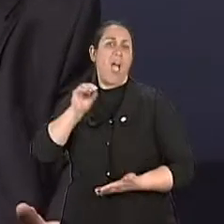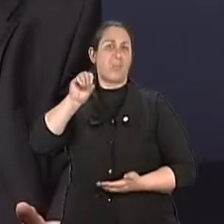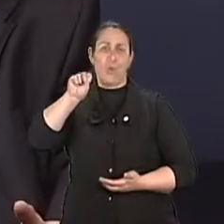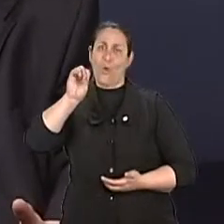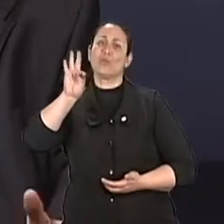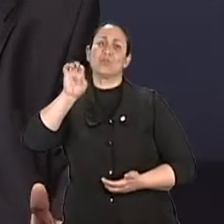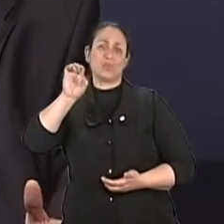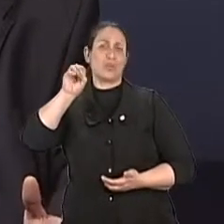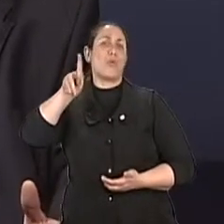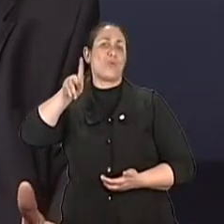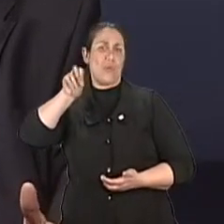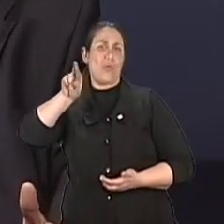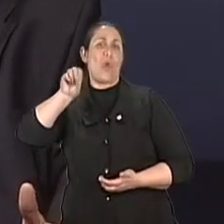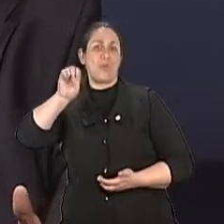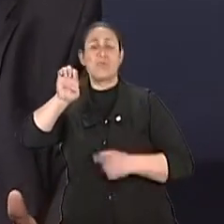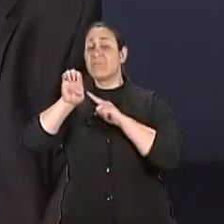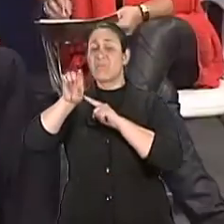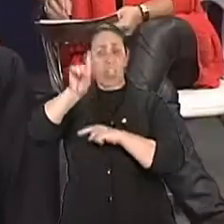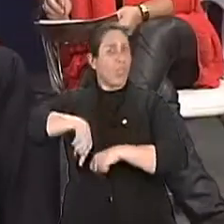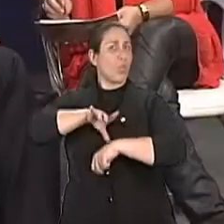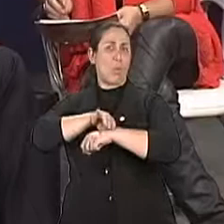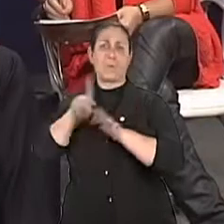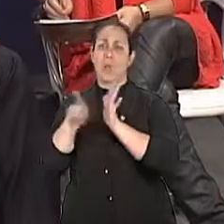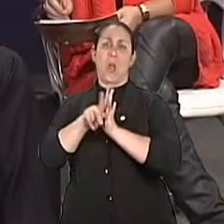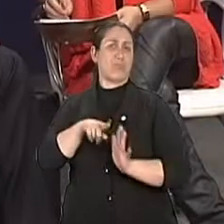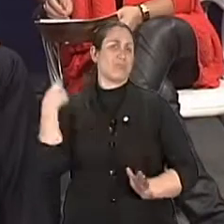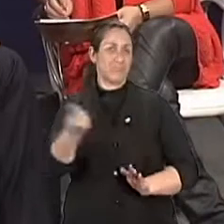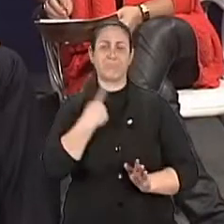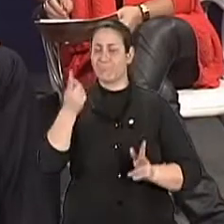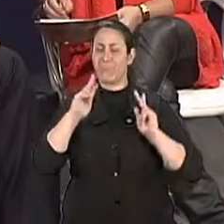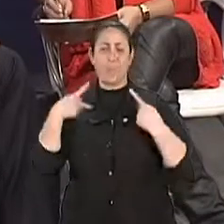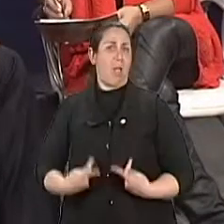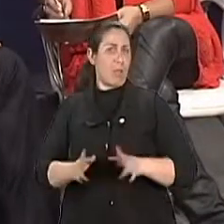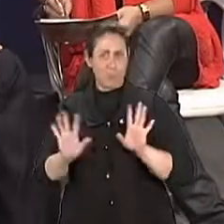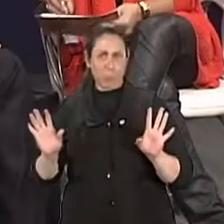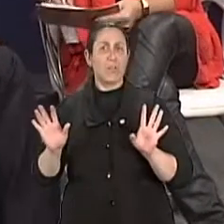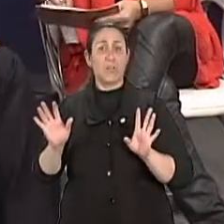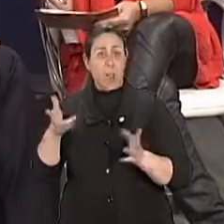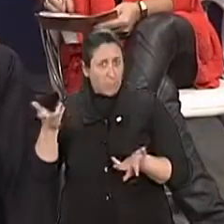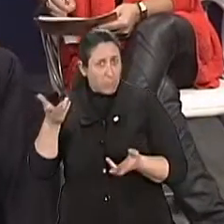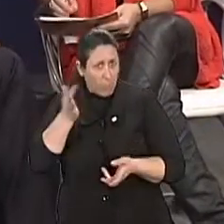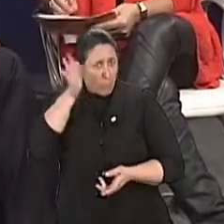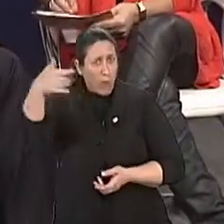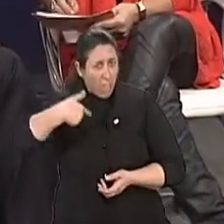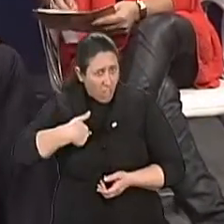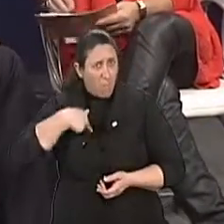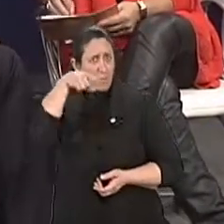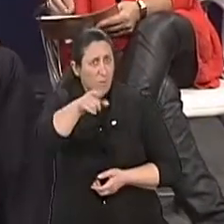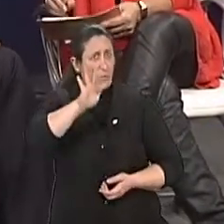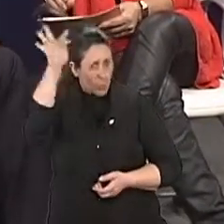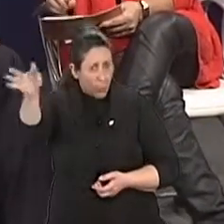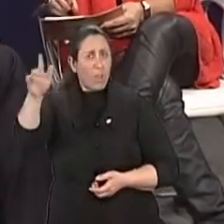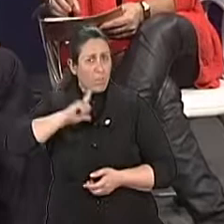grau da osteoporose é que a gente pode lidar com ele. Quer dizer que eu vou chegar aos 105 e vou ter osteoporose? Vai. Vou? Ah, doutor,